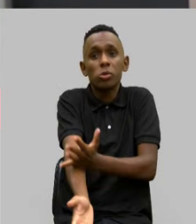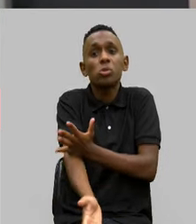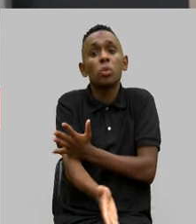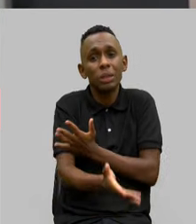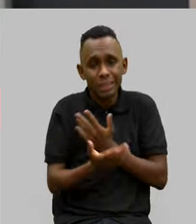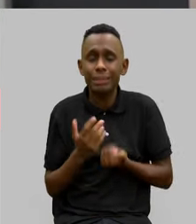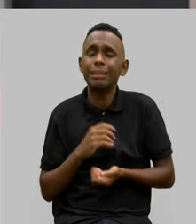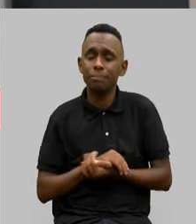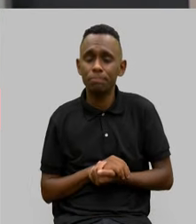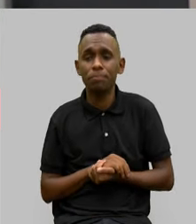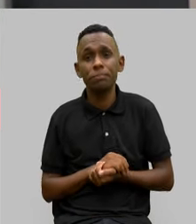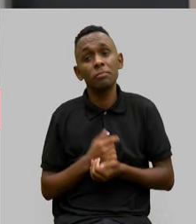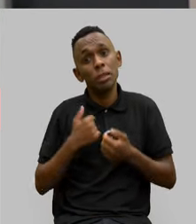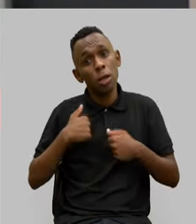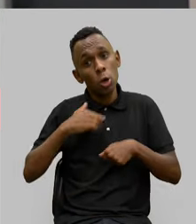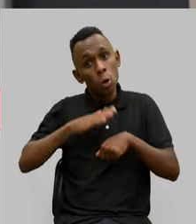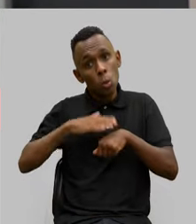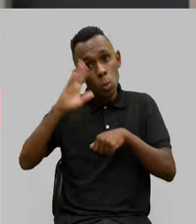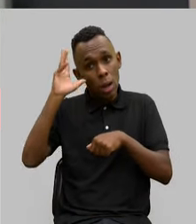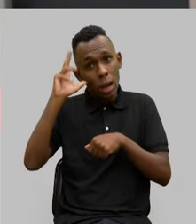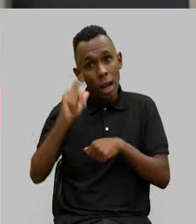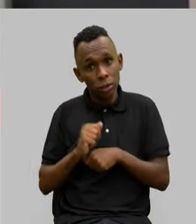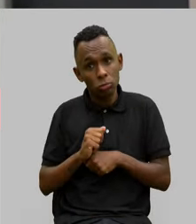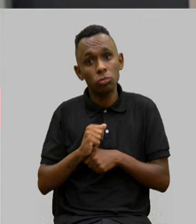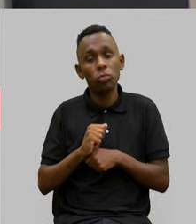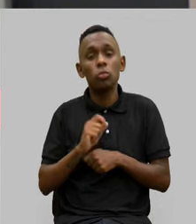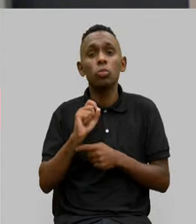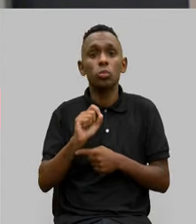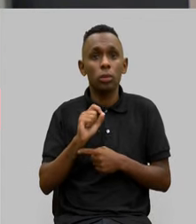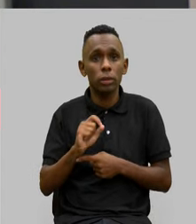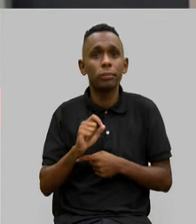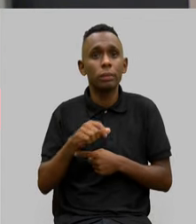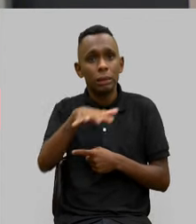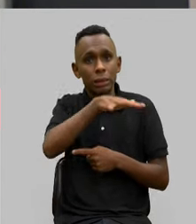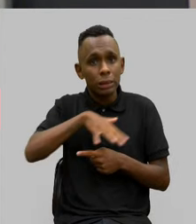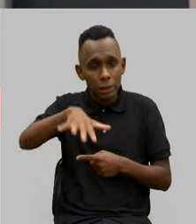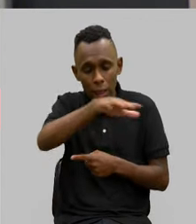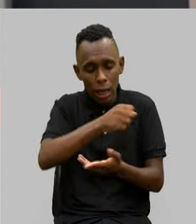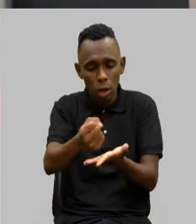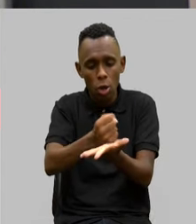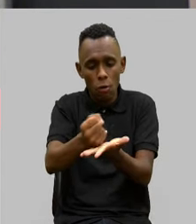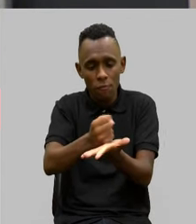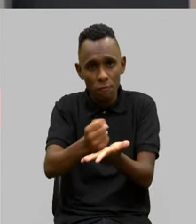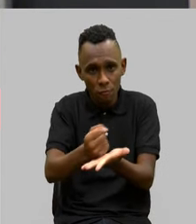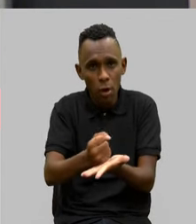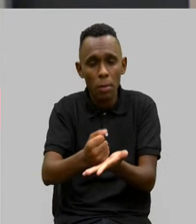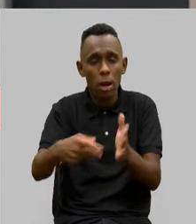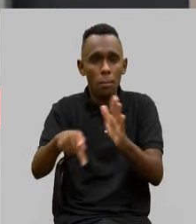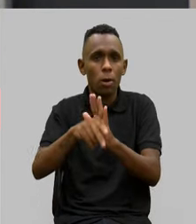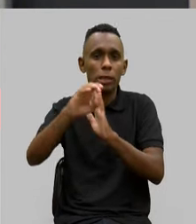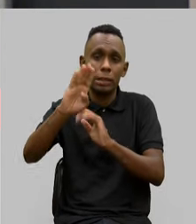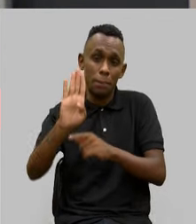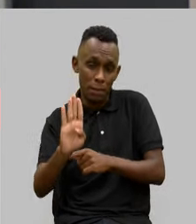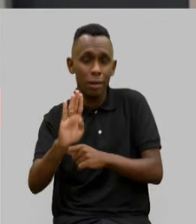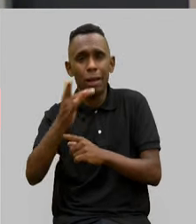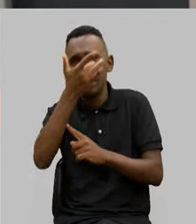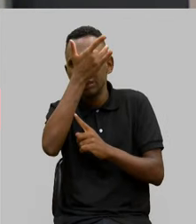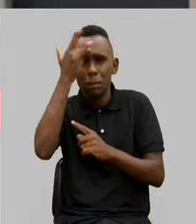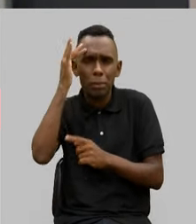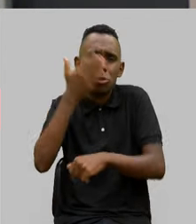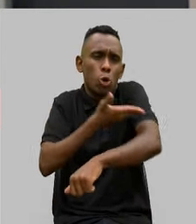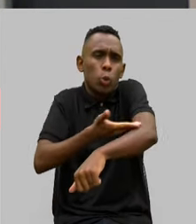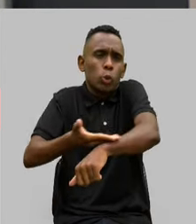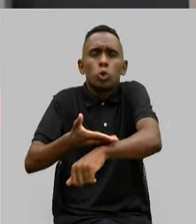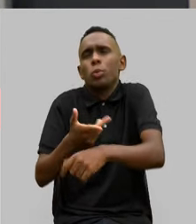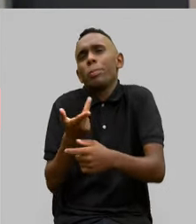eh e eu acho que nessa área de farmacologia né de canabinoides as pessoas têm Mania às vezes de